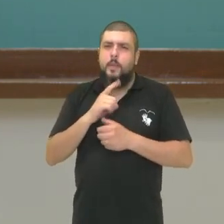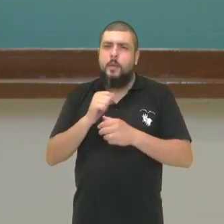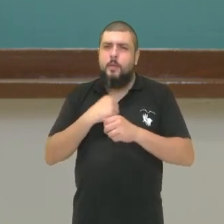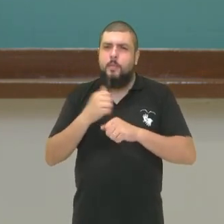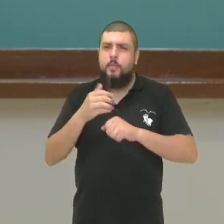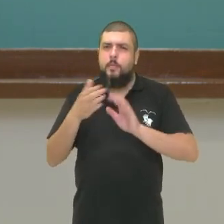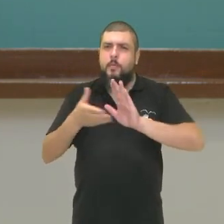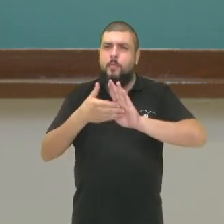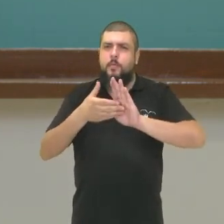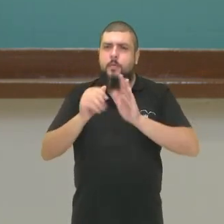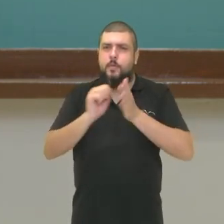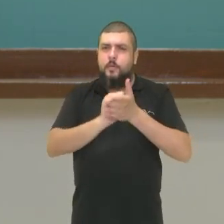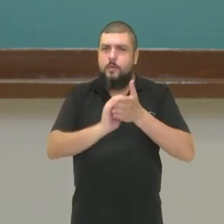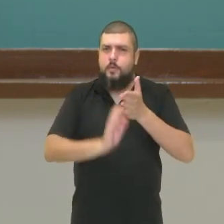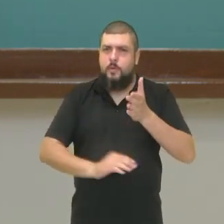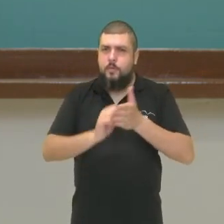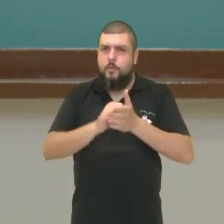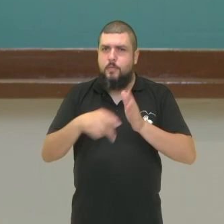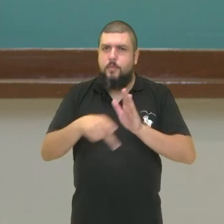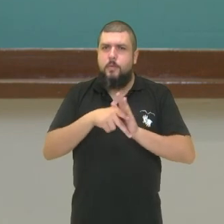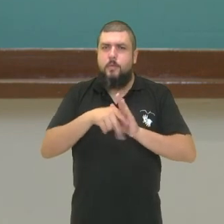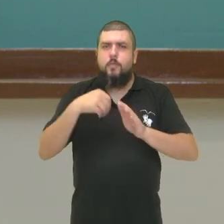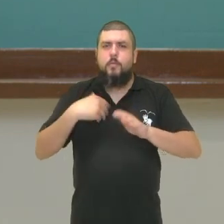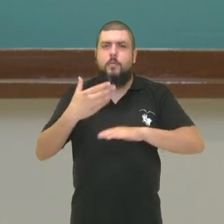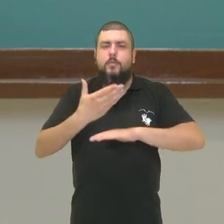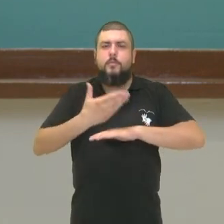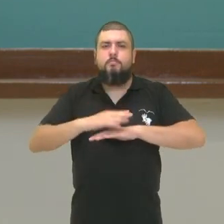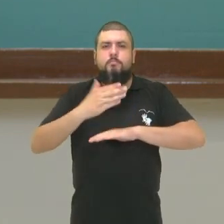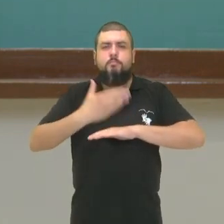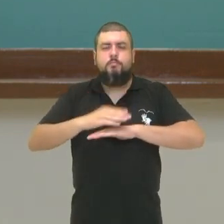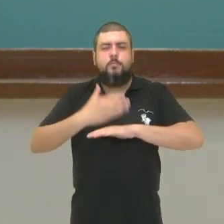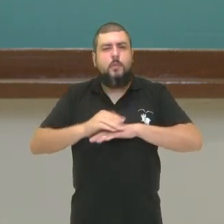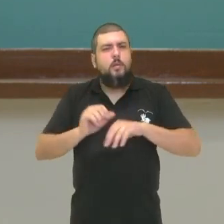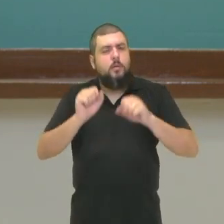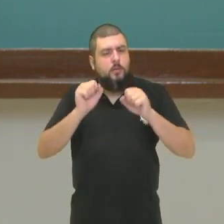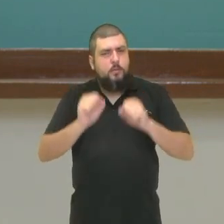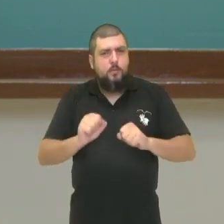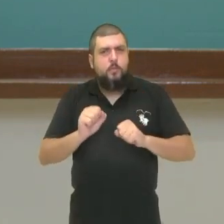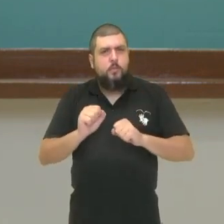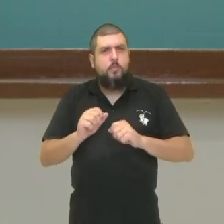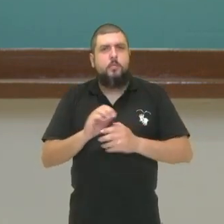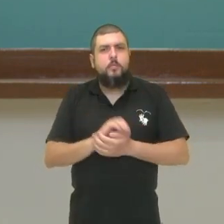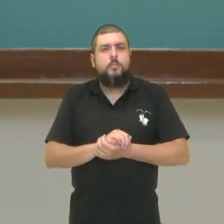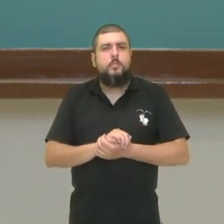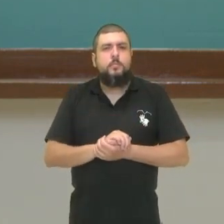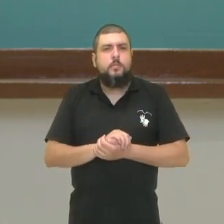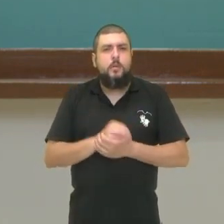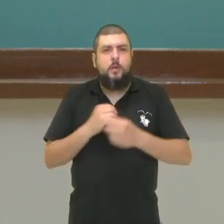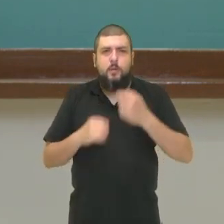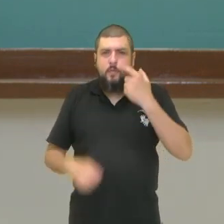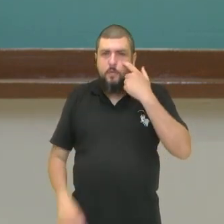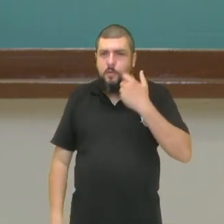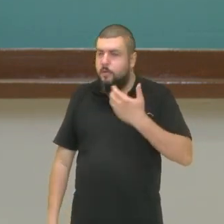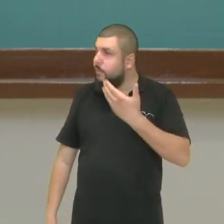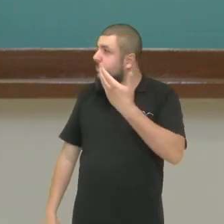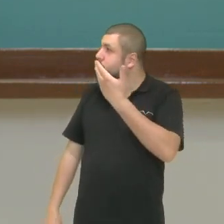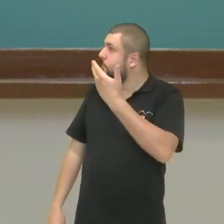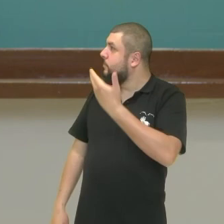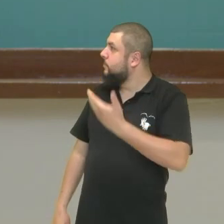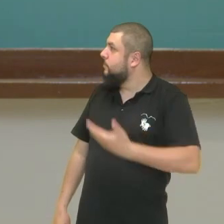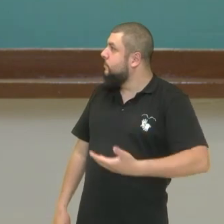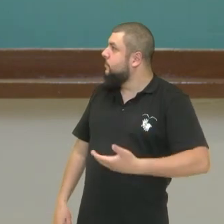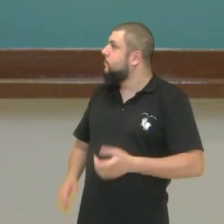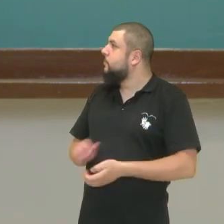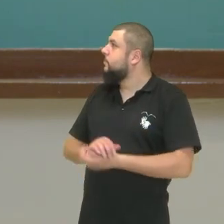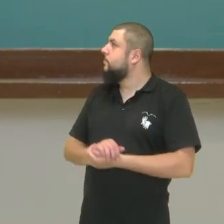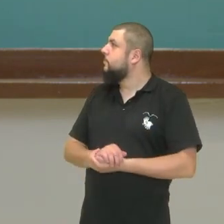atividades rítmicas expressivas que podem ser praticadas, né? Aí temos alguns vídeos que você